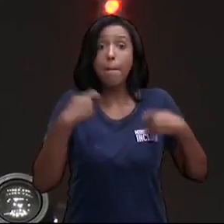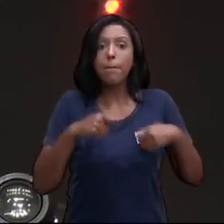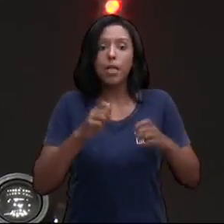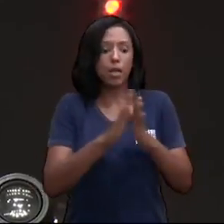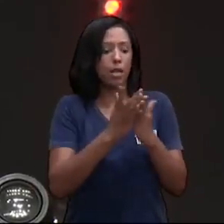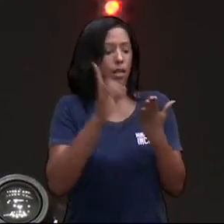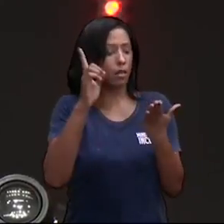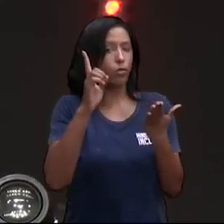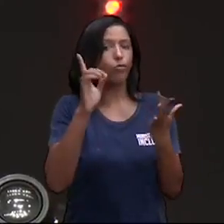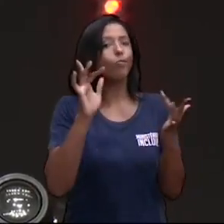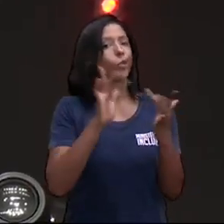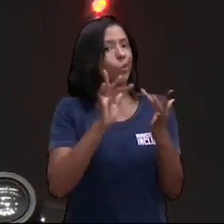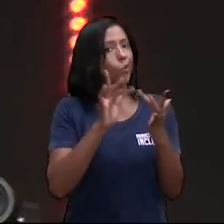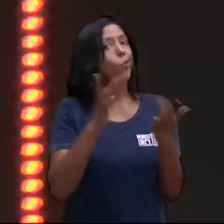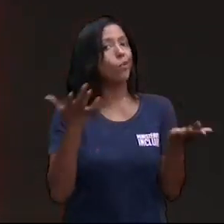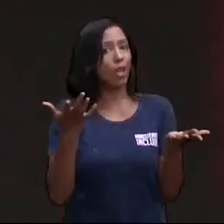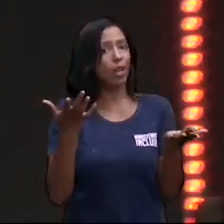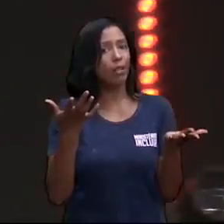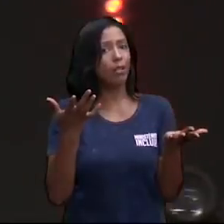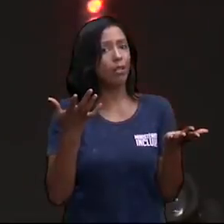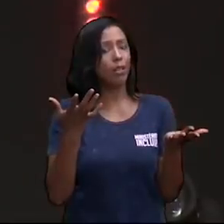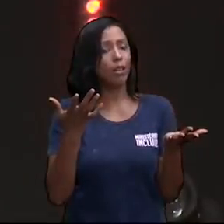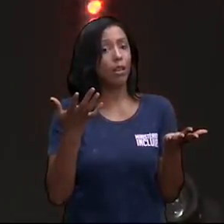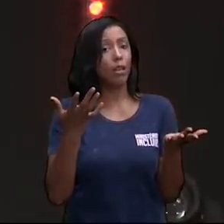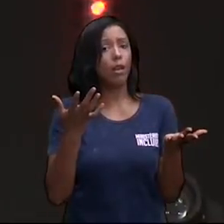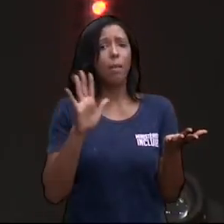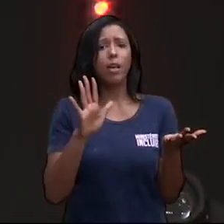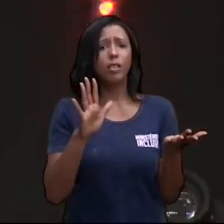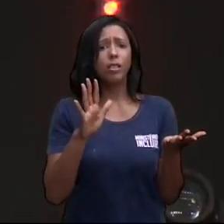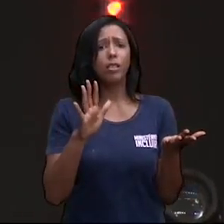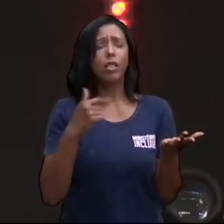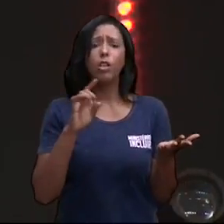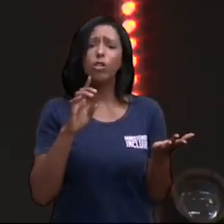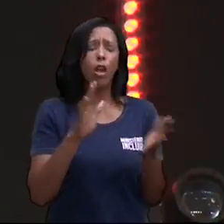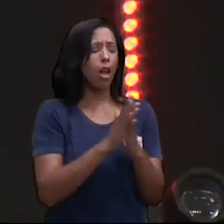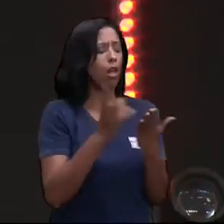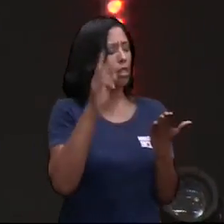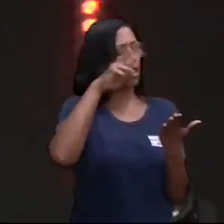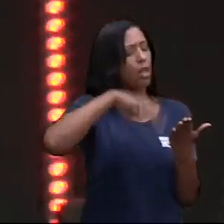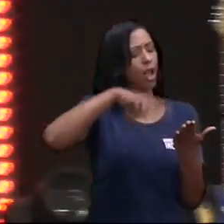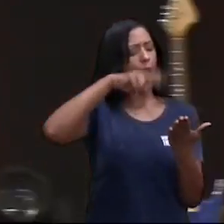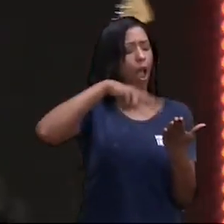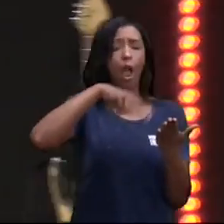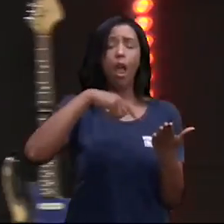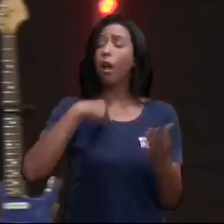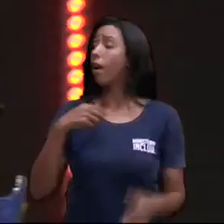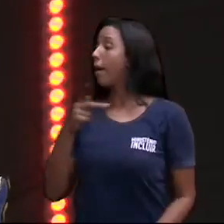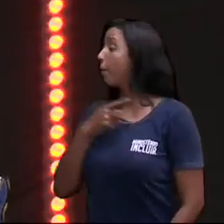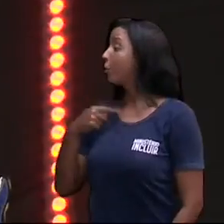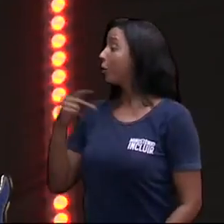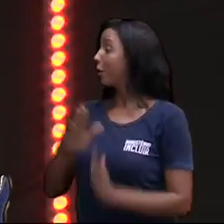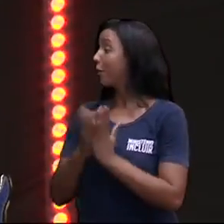palavra mas não é ouvir a palavra ou então ler a palavra Pastor Todo dia eu leio o que que você